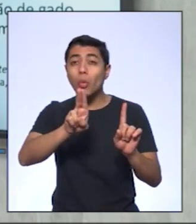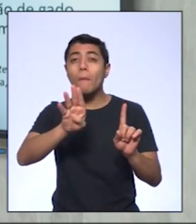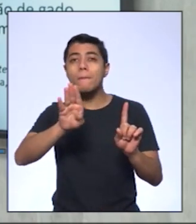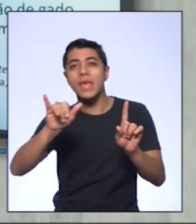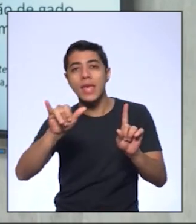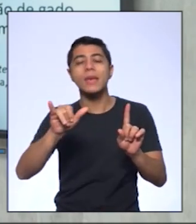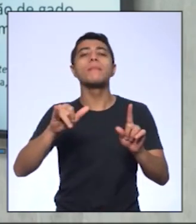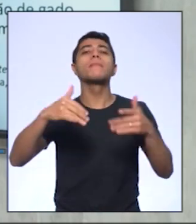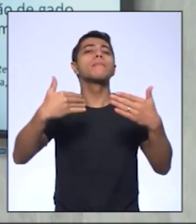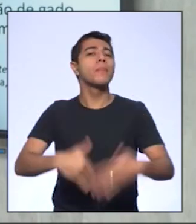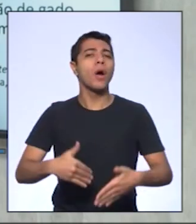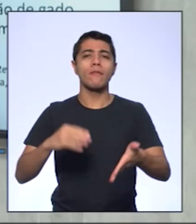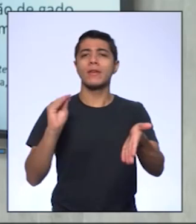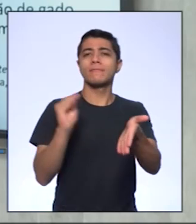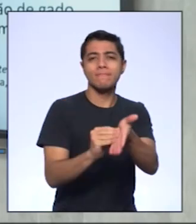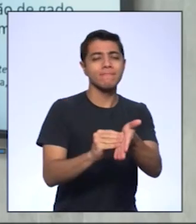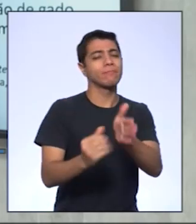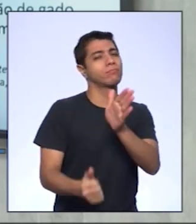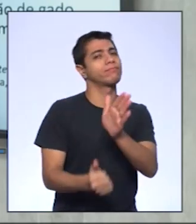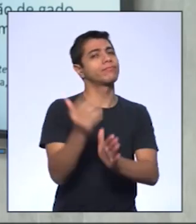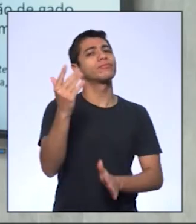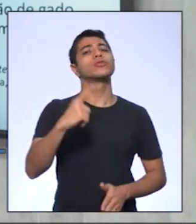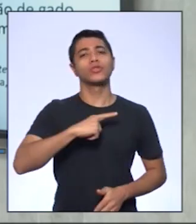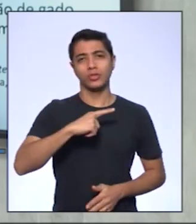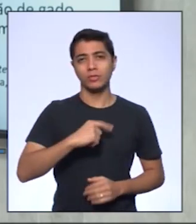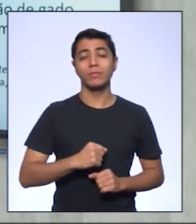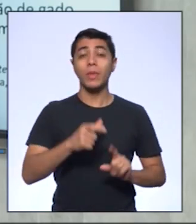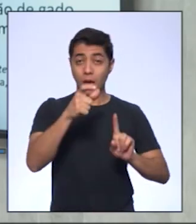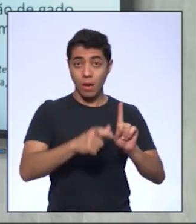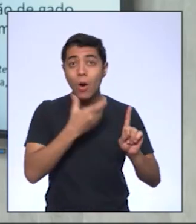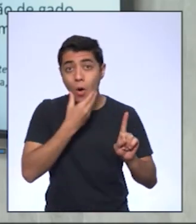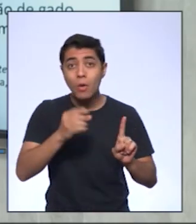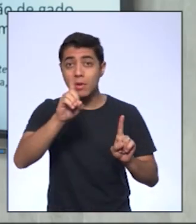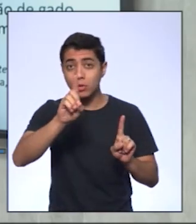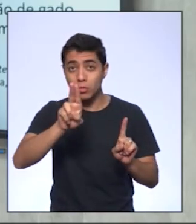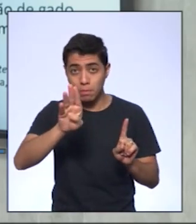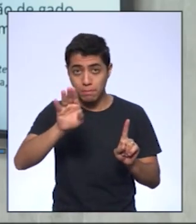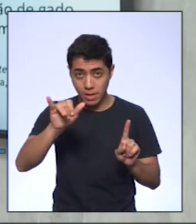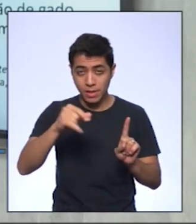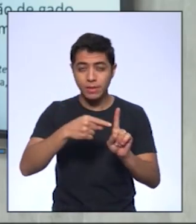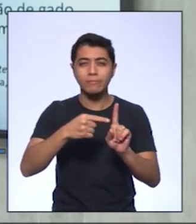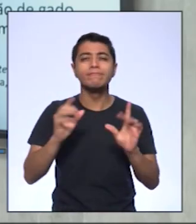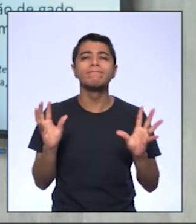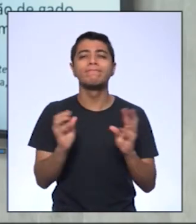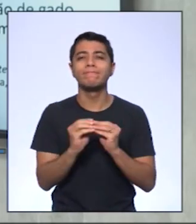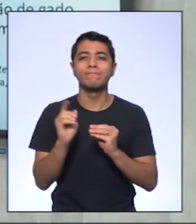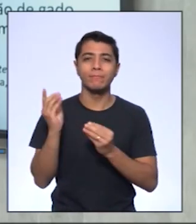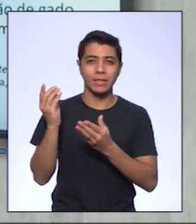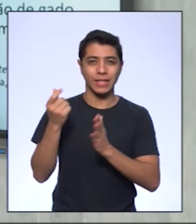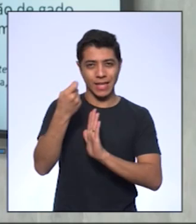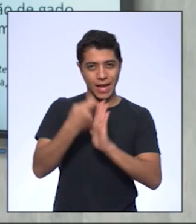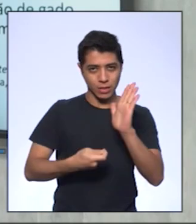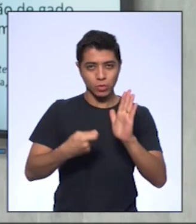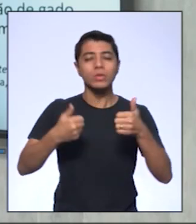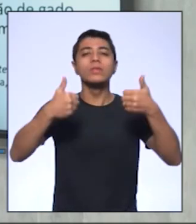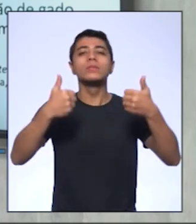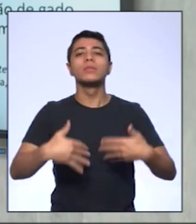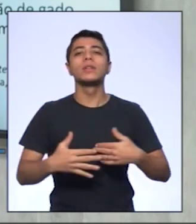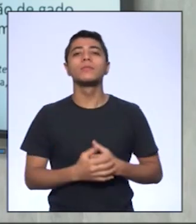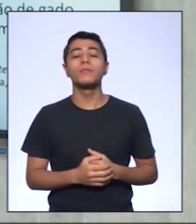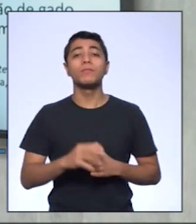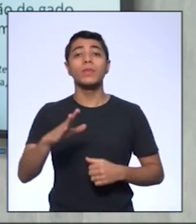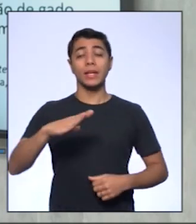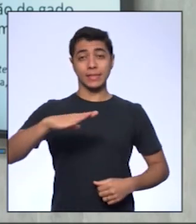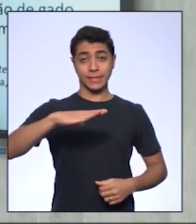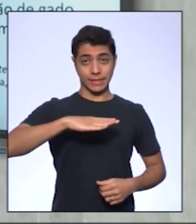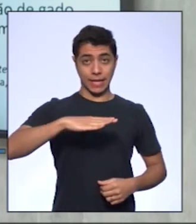texto, Georges Duby tá falando assim pra gente. Galera, o interesse por produtos na cidade